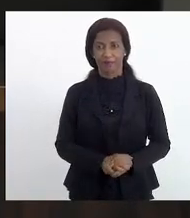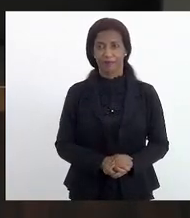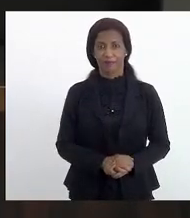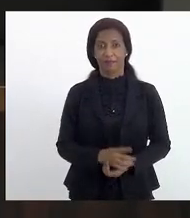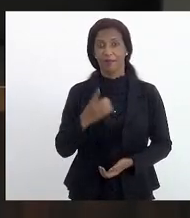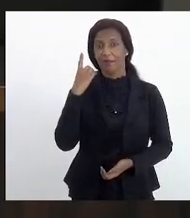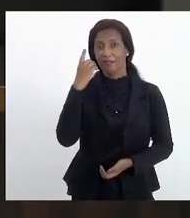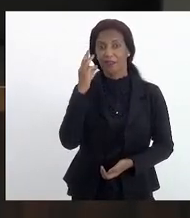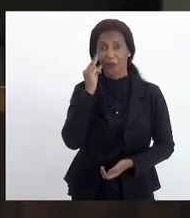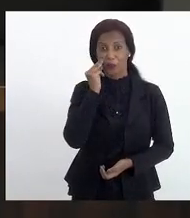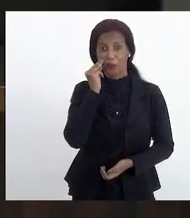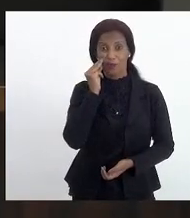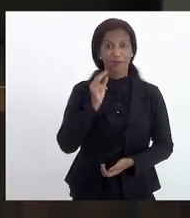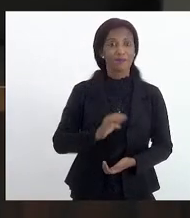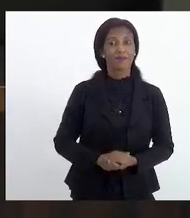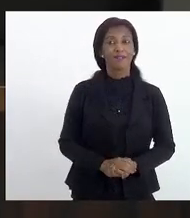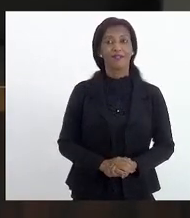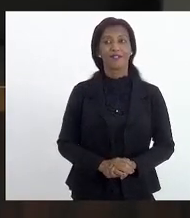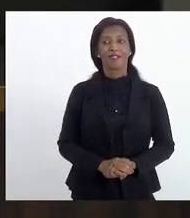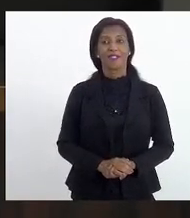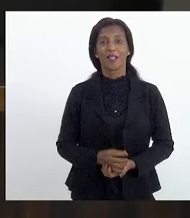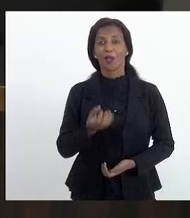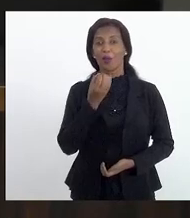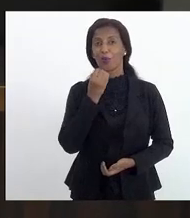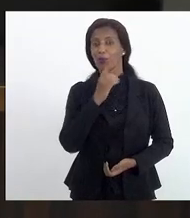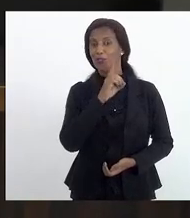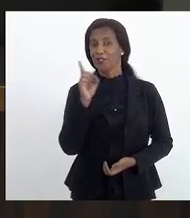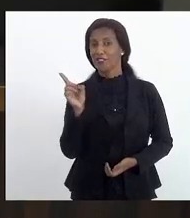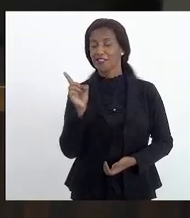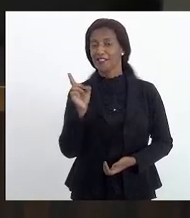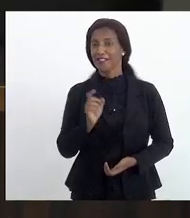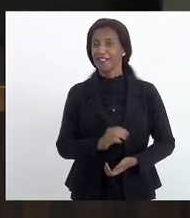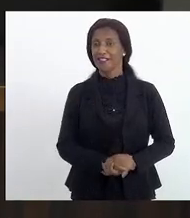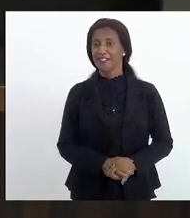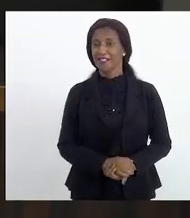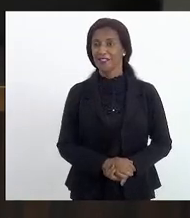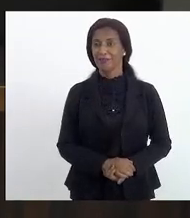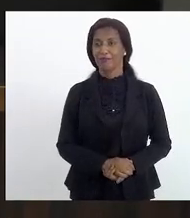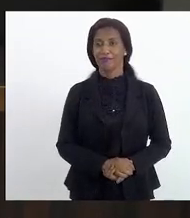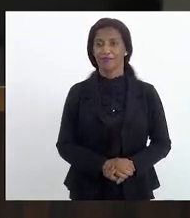Deputada Mônica... Bom dia.